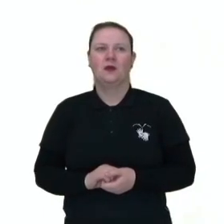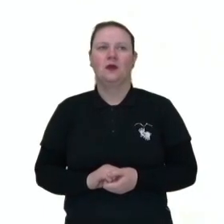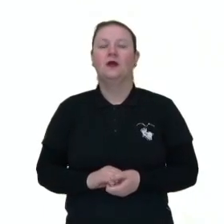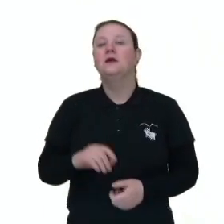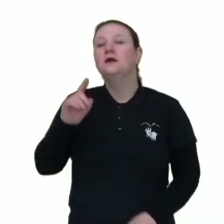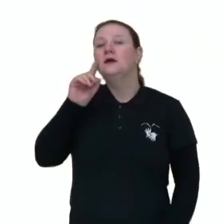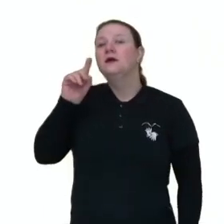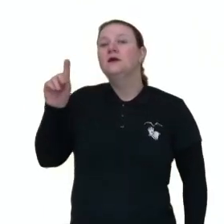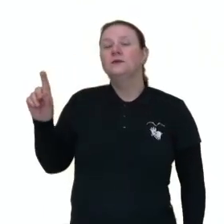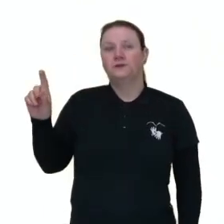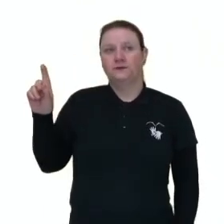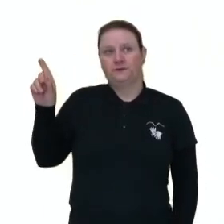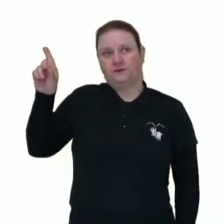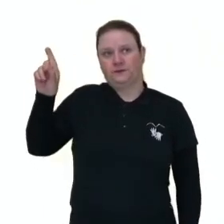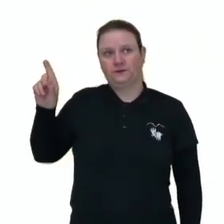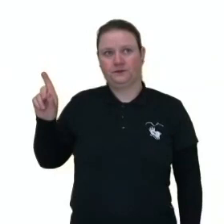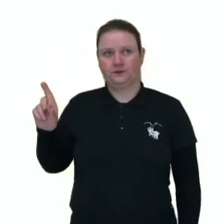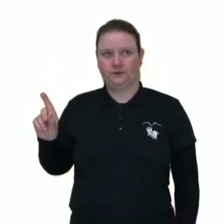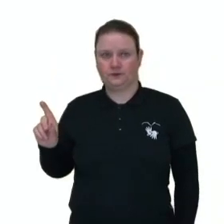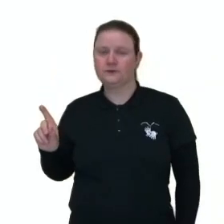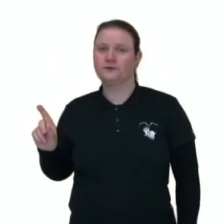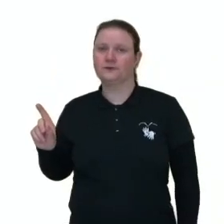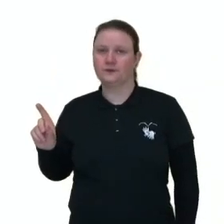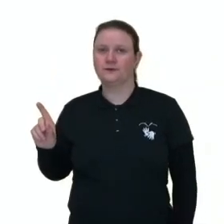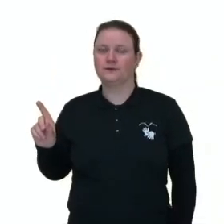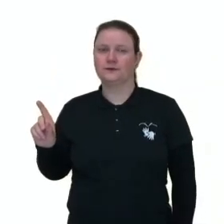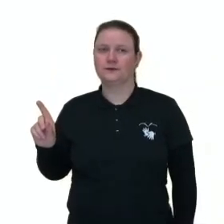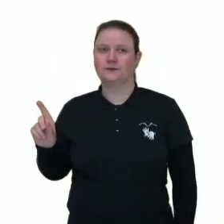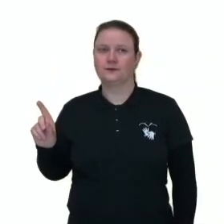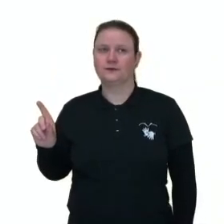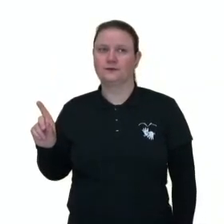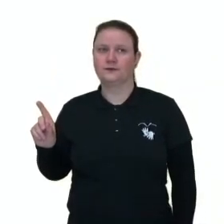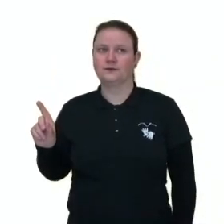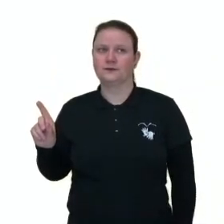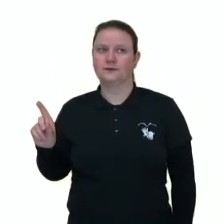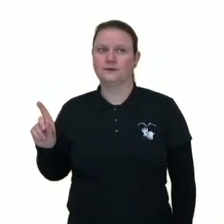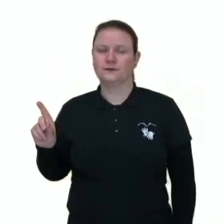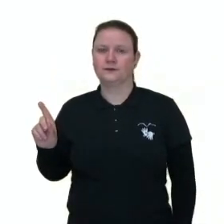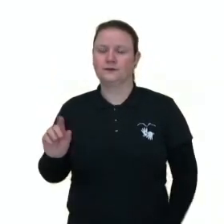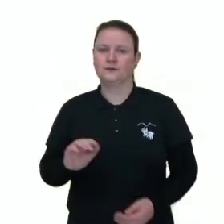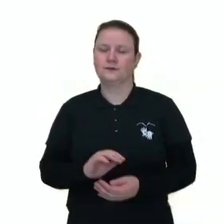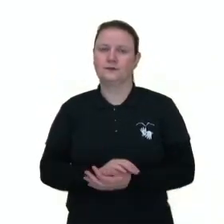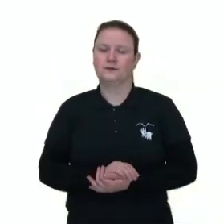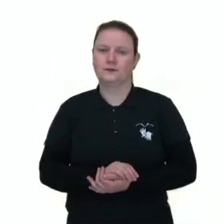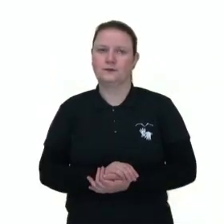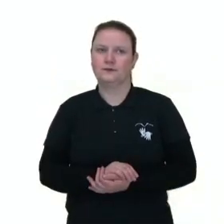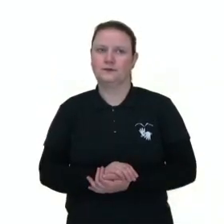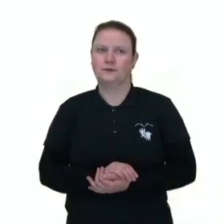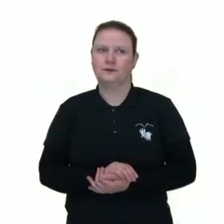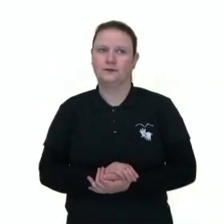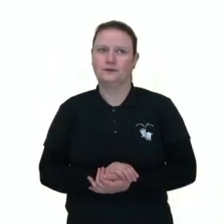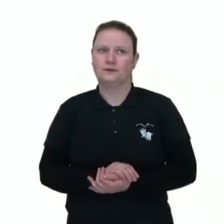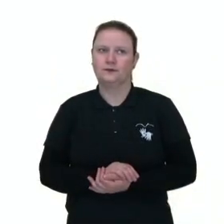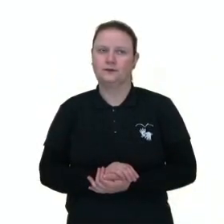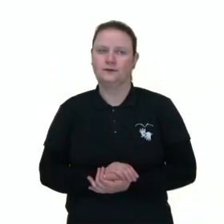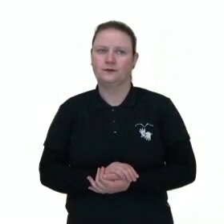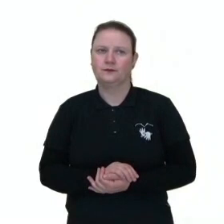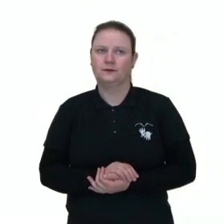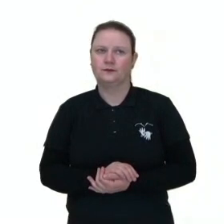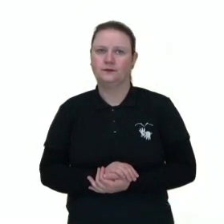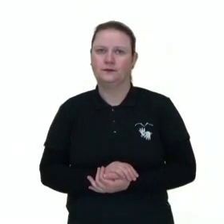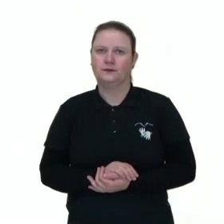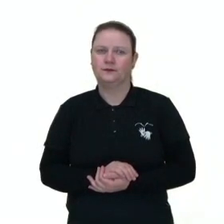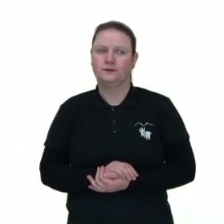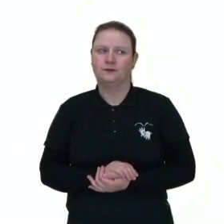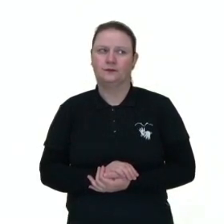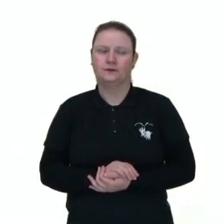Então, o sujeito, né, que é um termo essencial da oração, é o ser sobre o qual se faz uma declaração. No